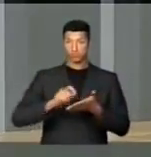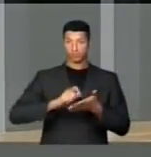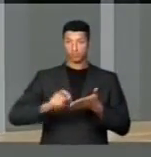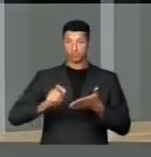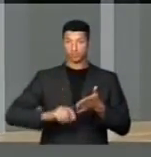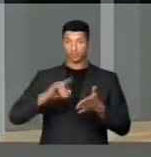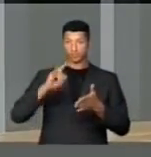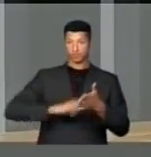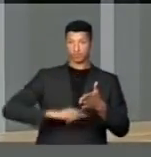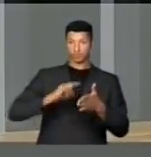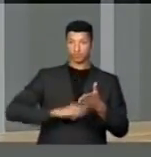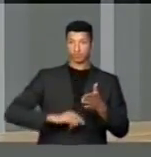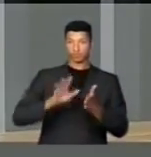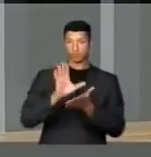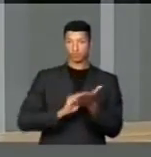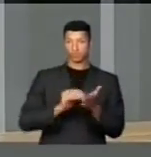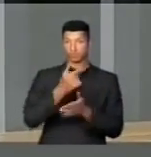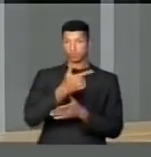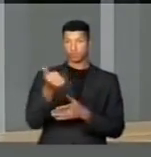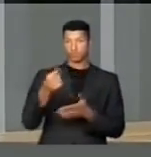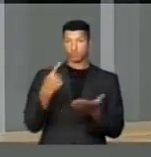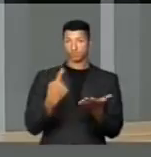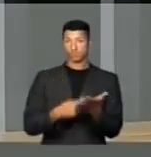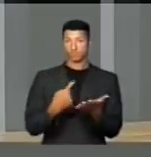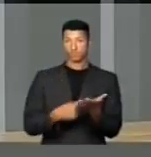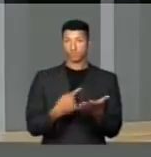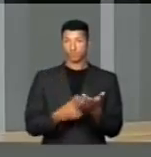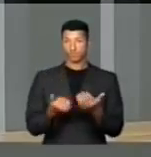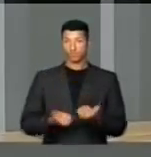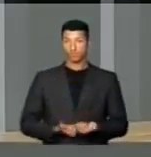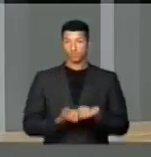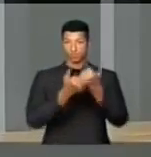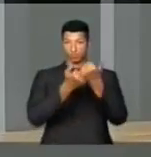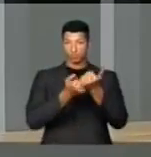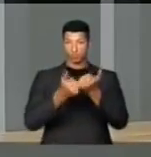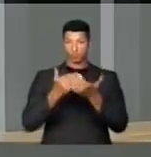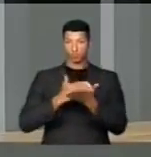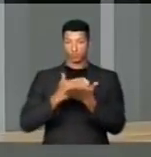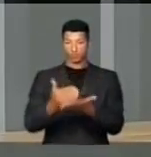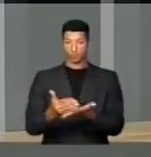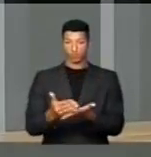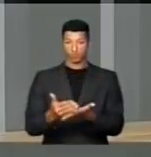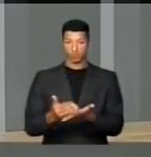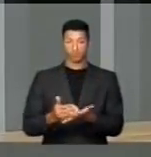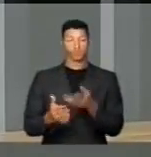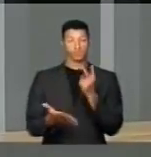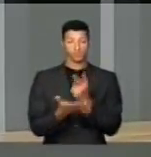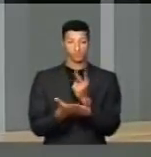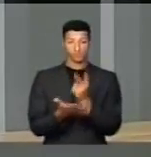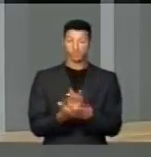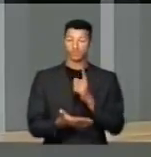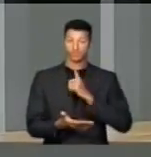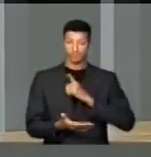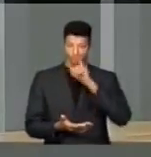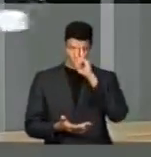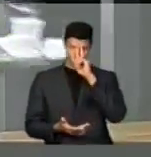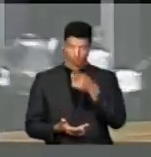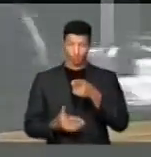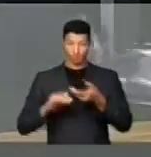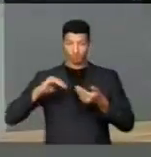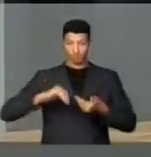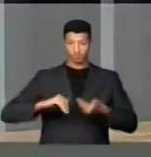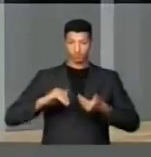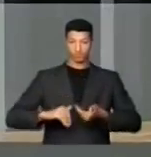o documento da COP21 se comprometendo a apoiar todas essas iniciativas, apesar de ter enviado para o